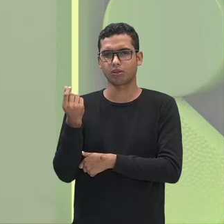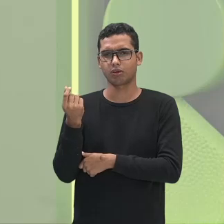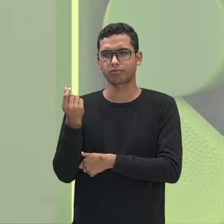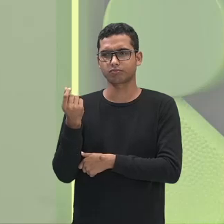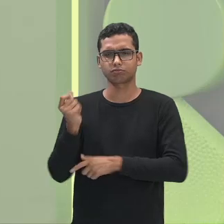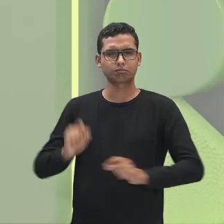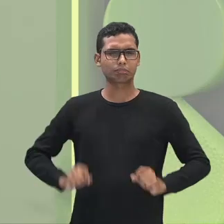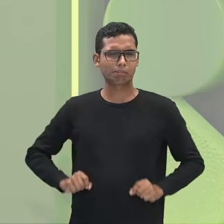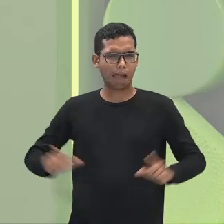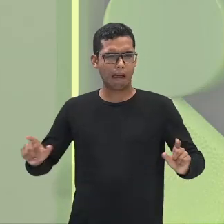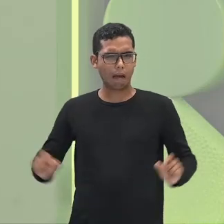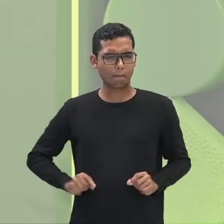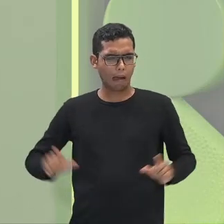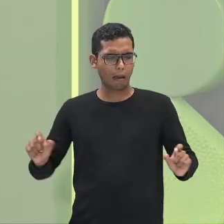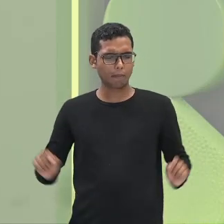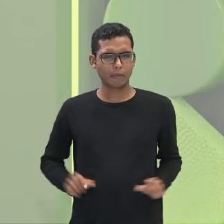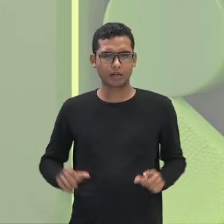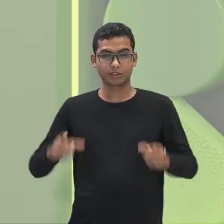ao fazer